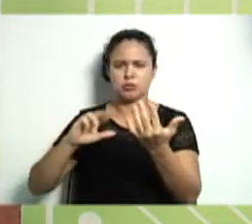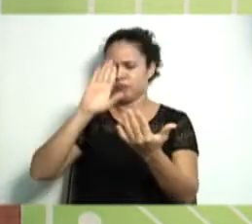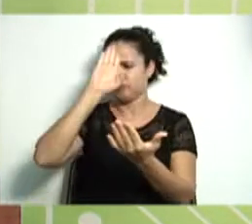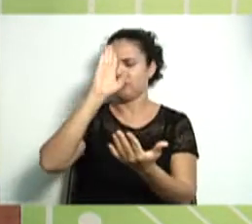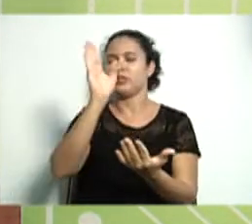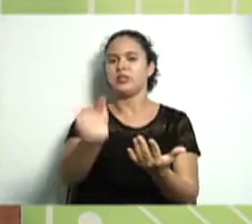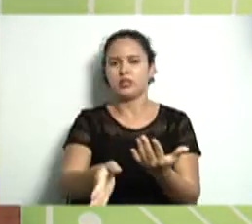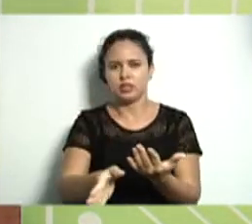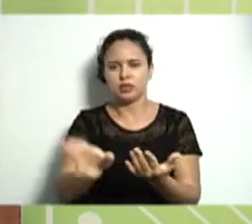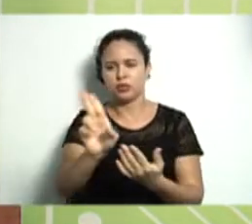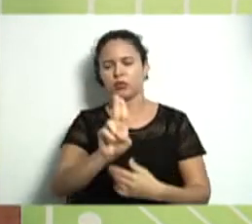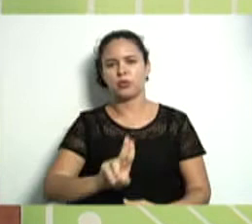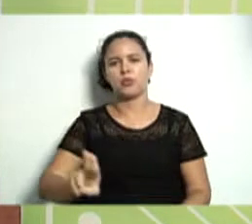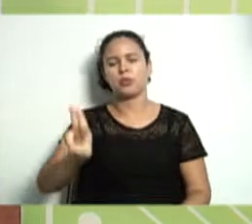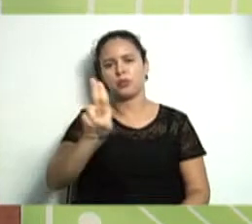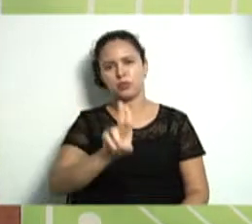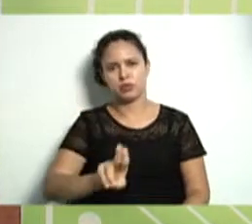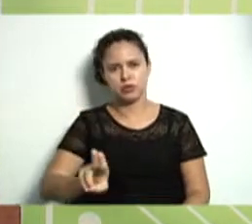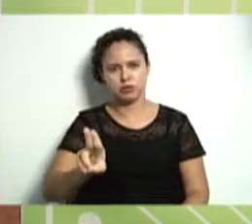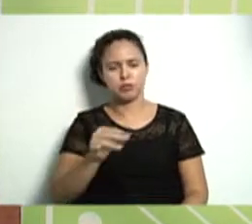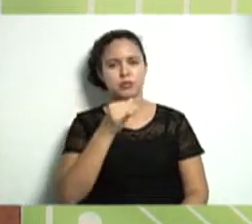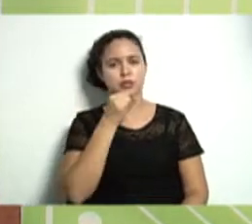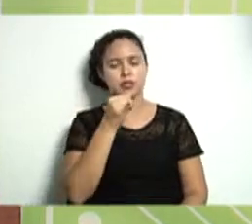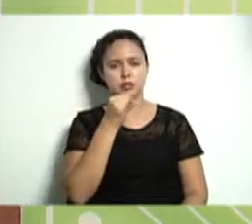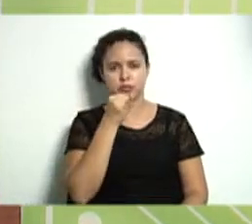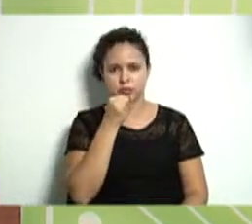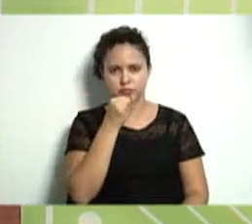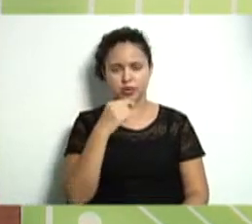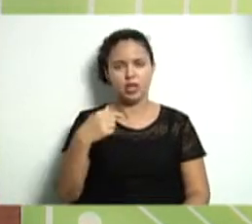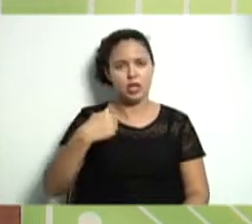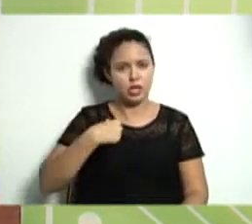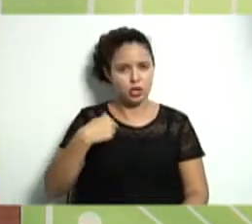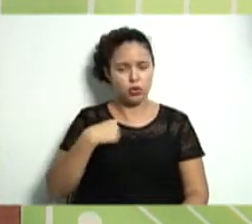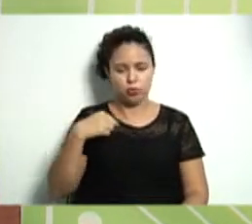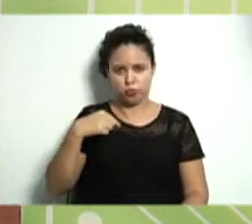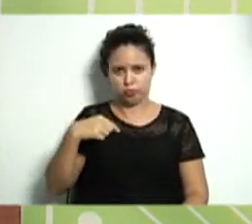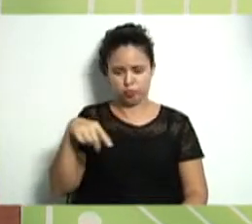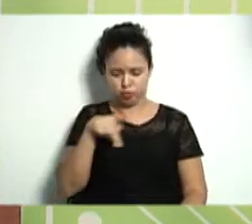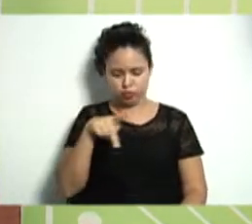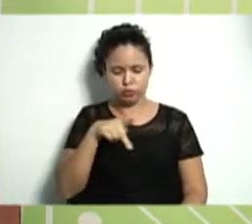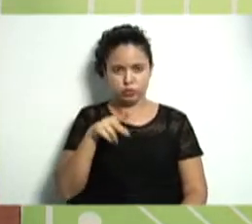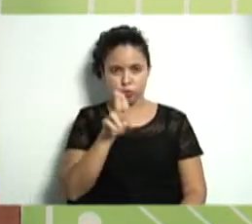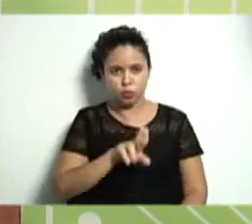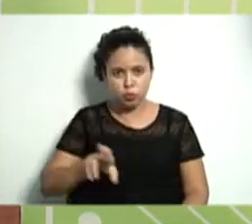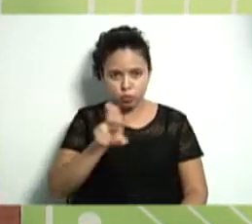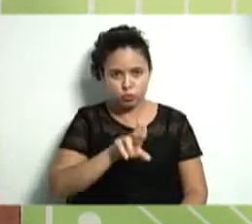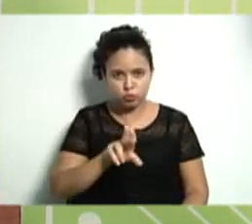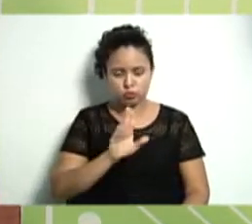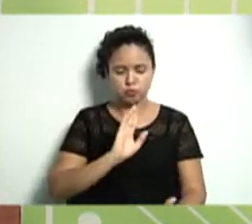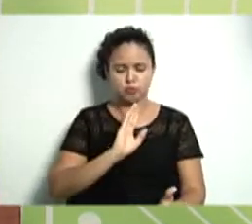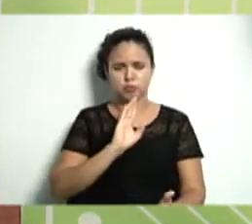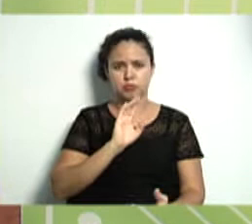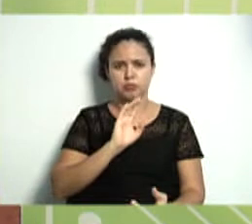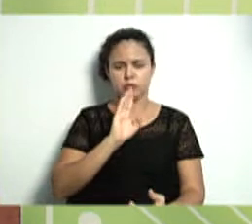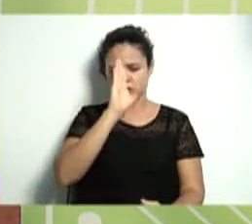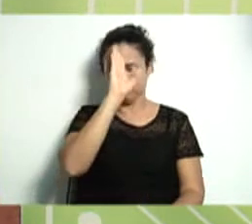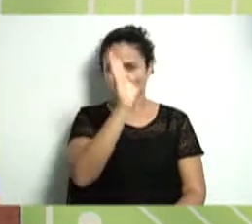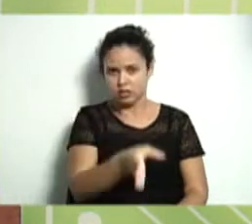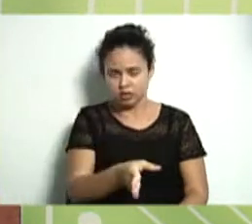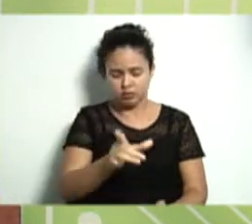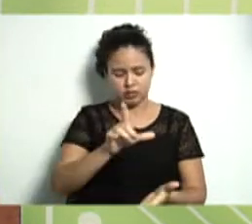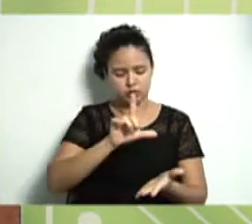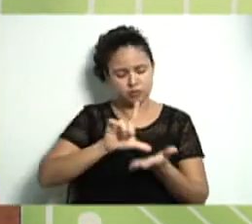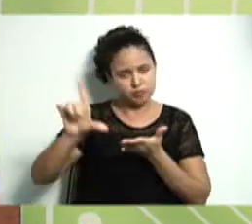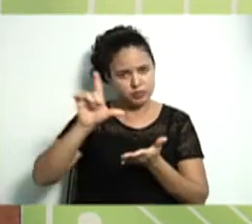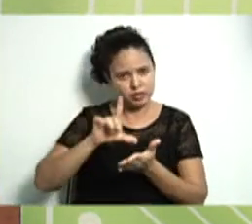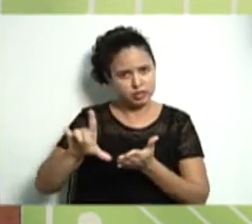bens e serviços, né? Eu, por exemplo, utilizo diretamente um computador, utilizo diretamente um livro, né? Mas